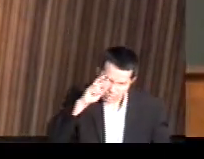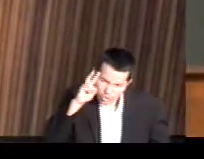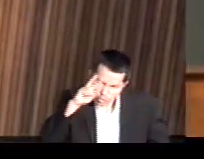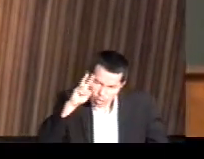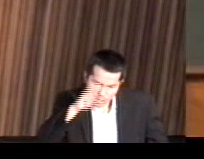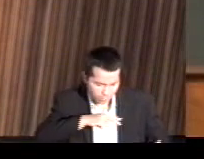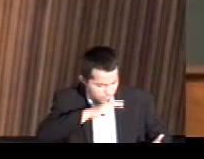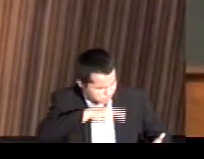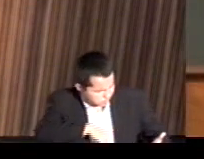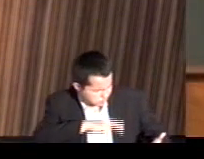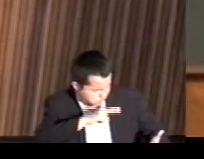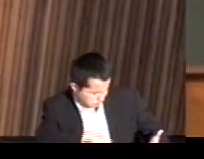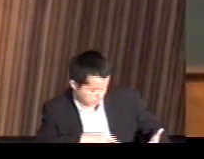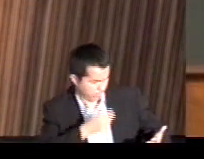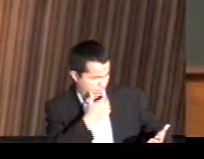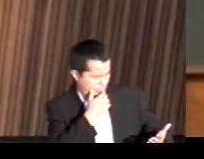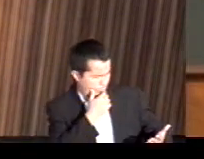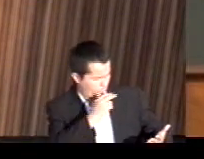impérios faliram.